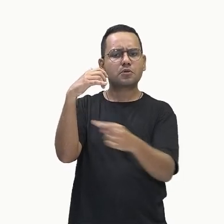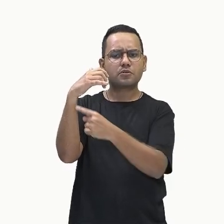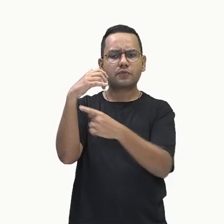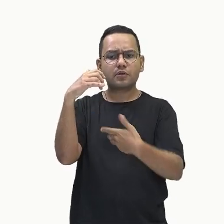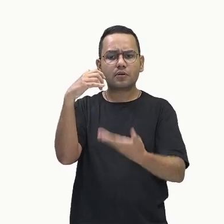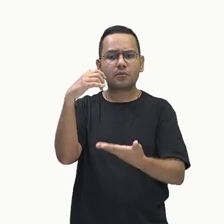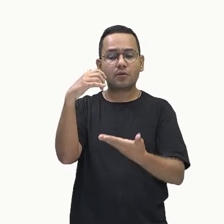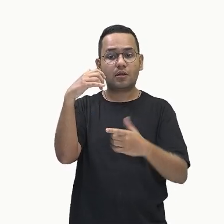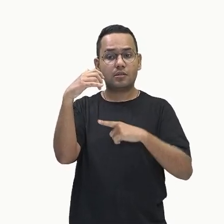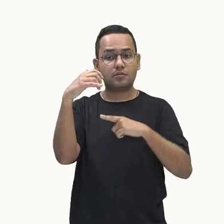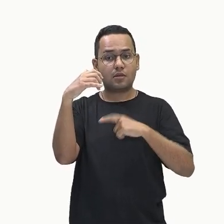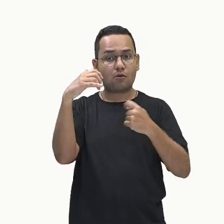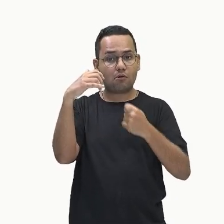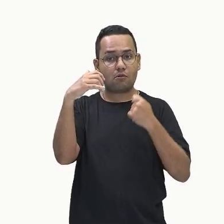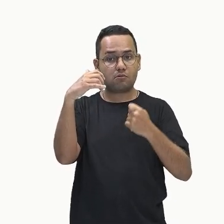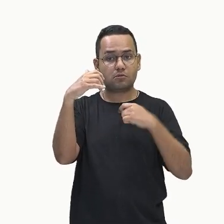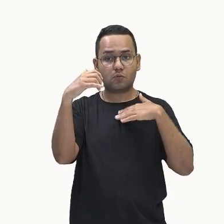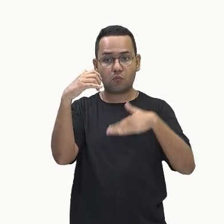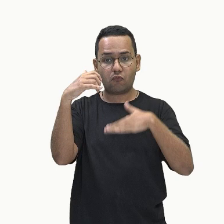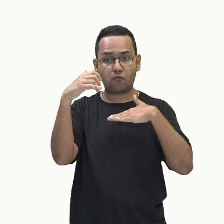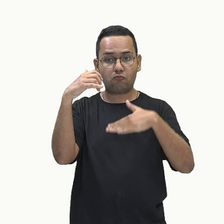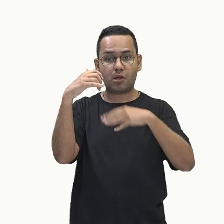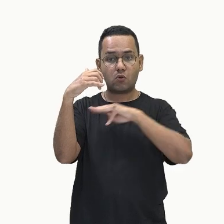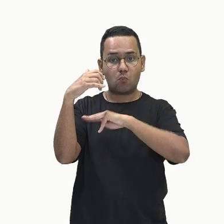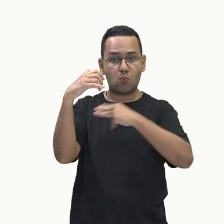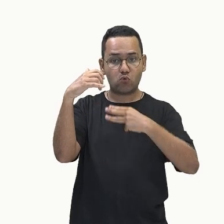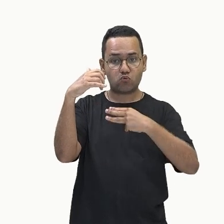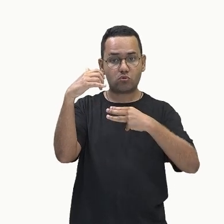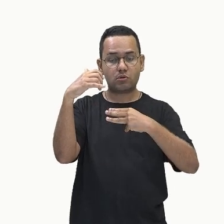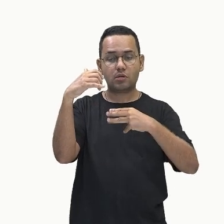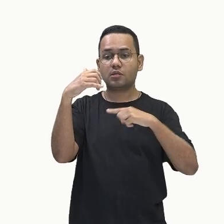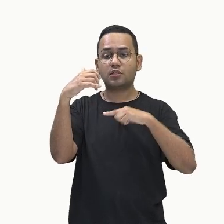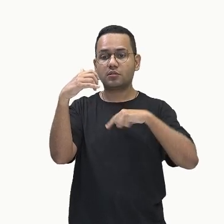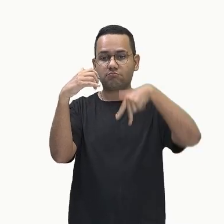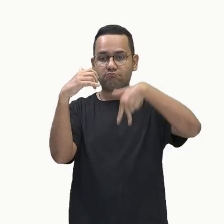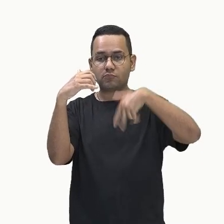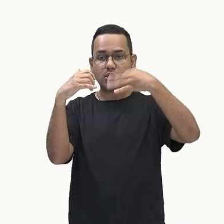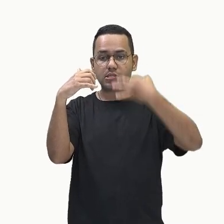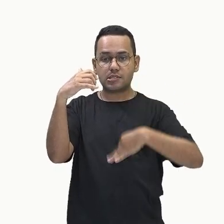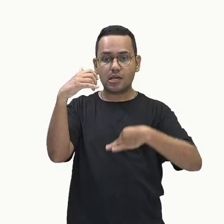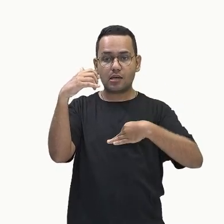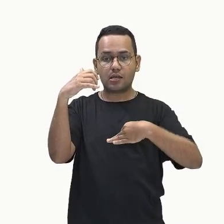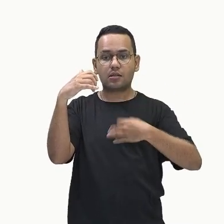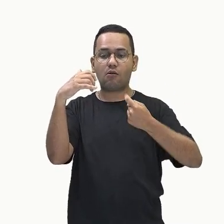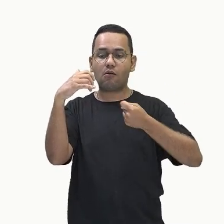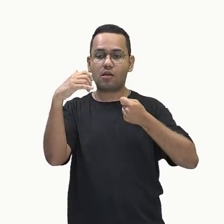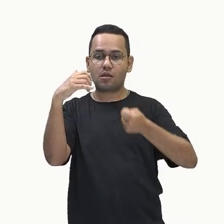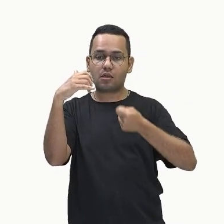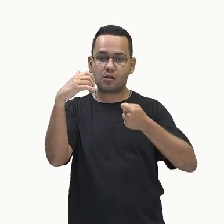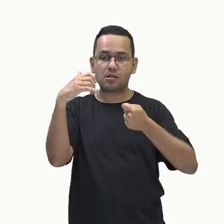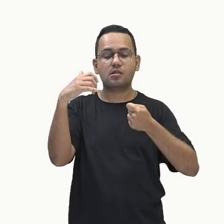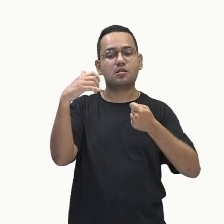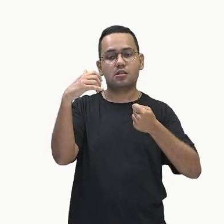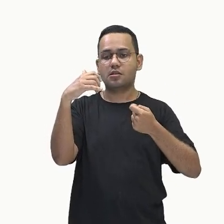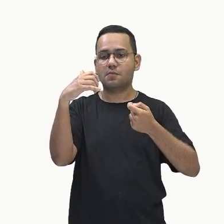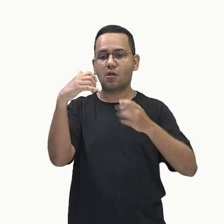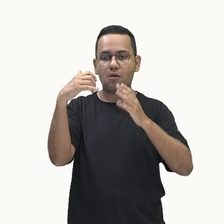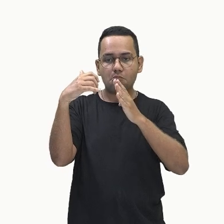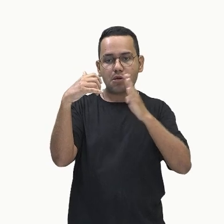os movimentos musculares, mantendo a nossa postura, o equilíbrio, a